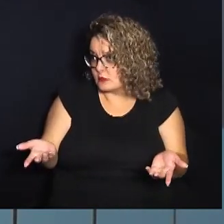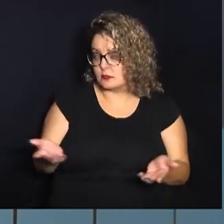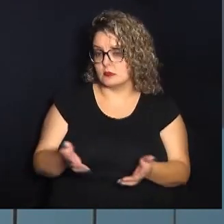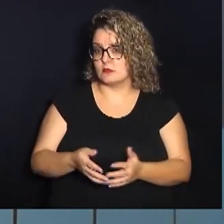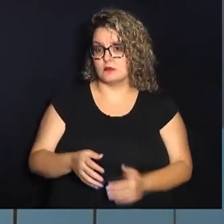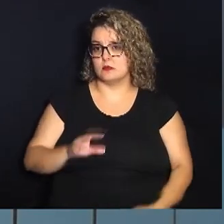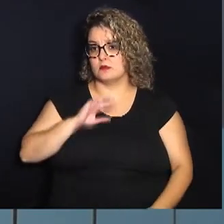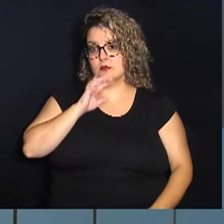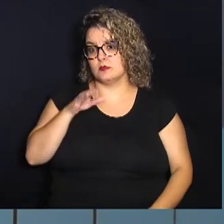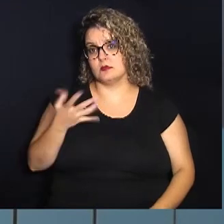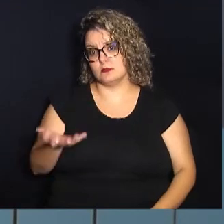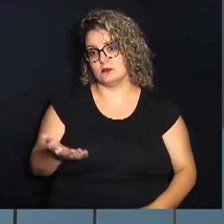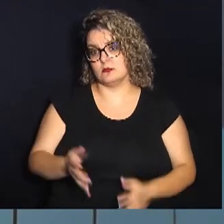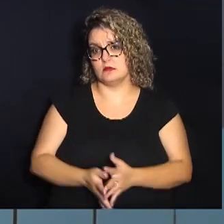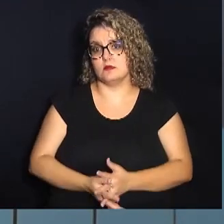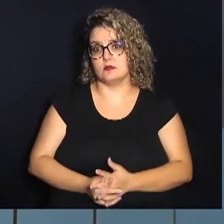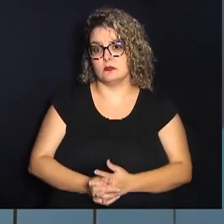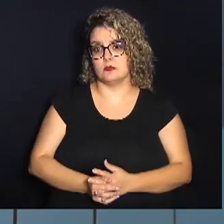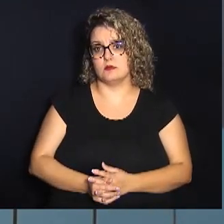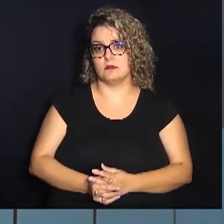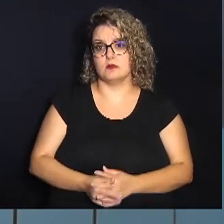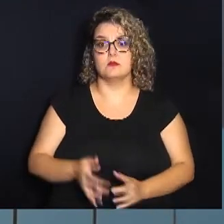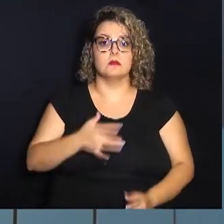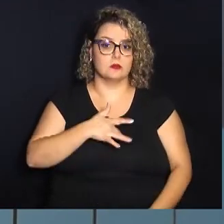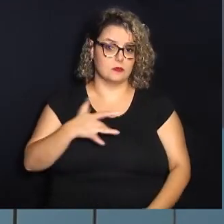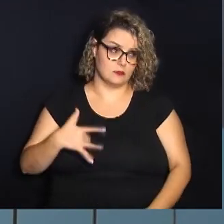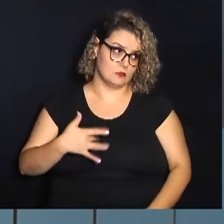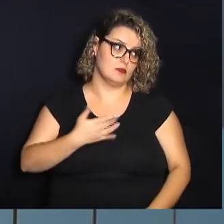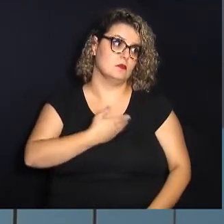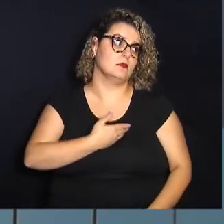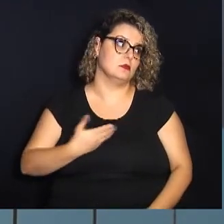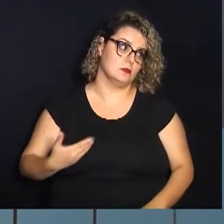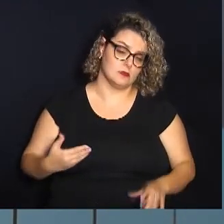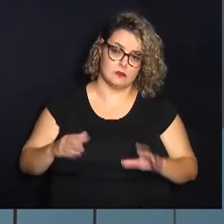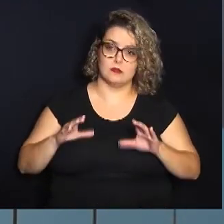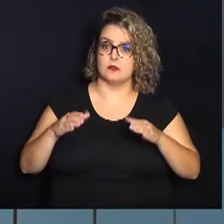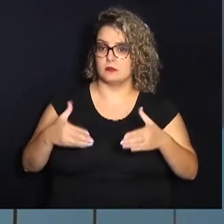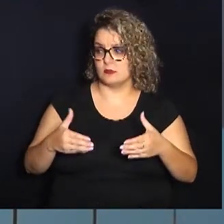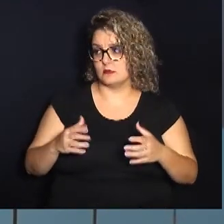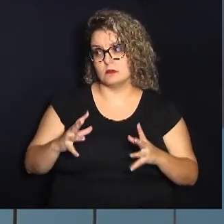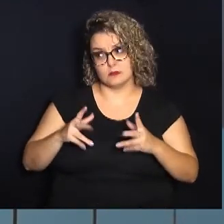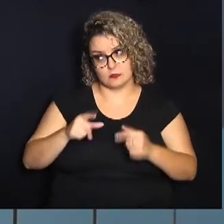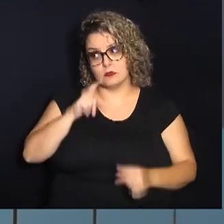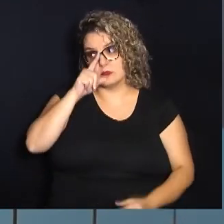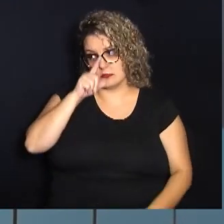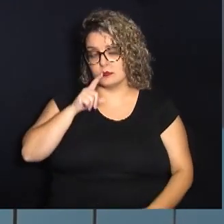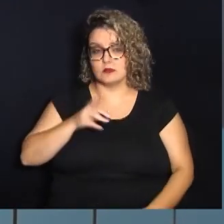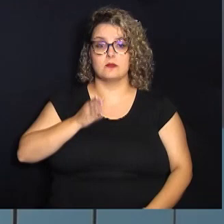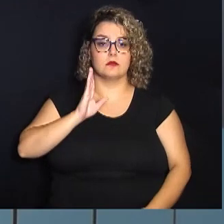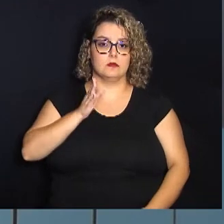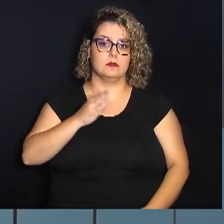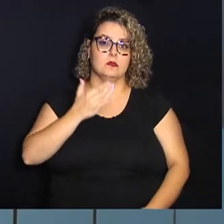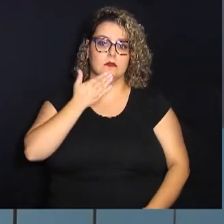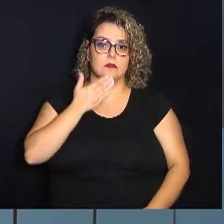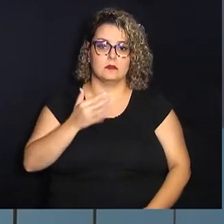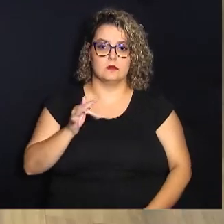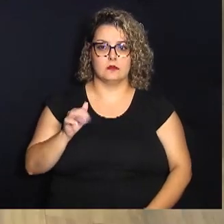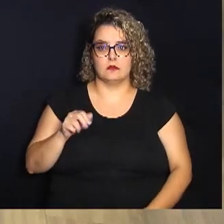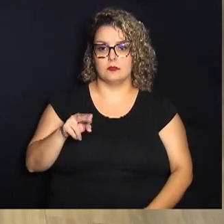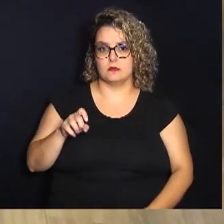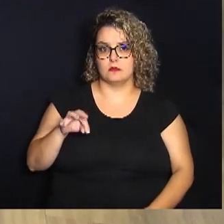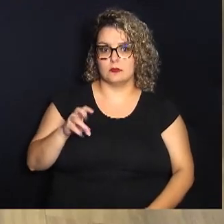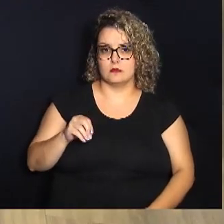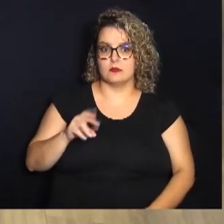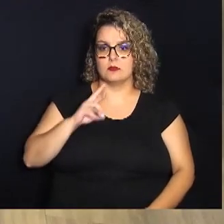um absurdo, né? Isso é uma questão de saúde pública coletiva, coloca todo mundo em risco. Já eu peço então para o Fausto